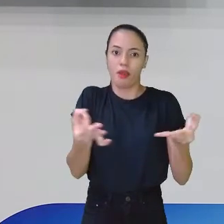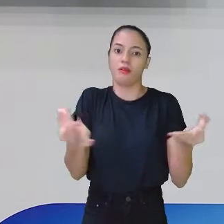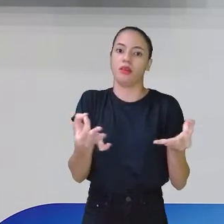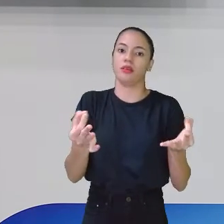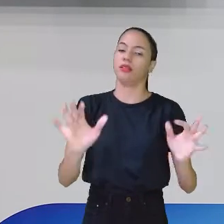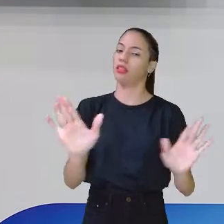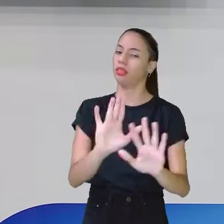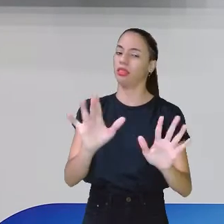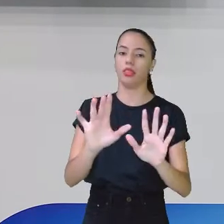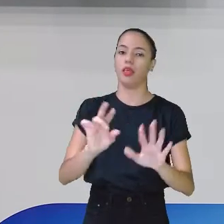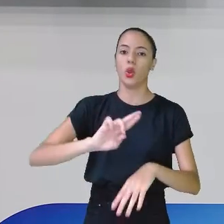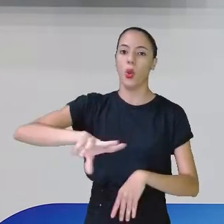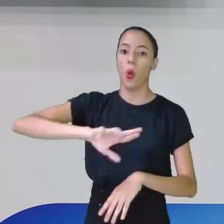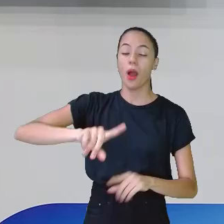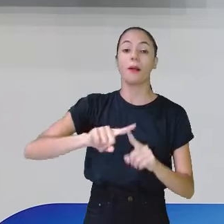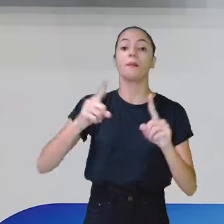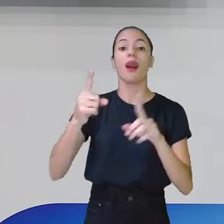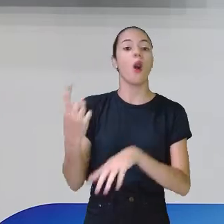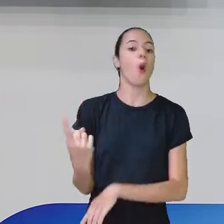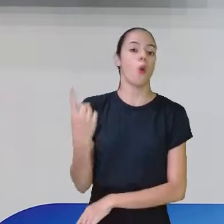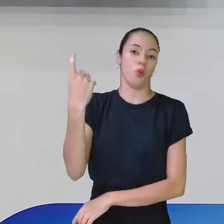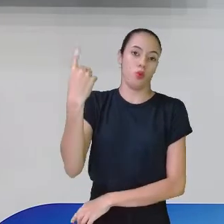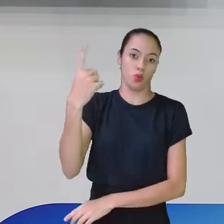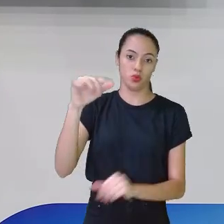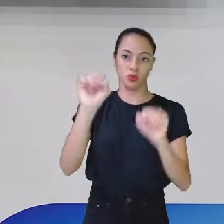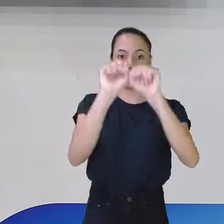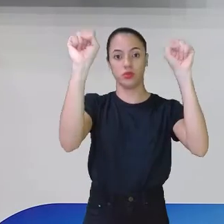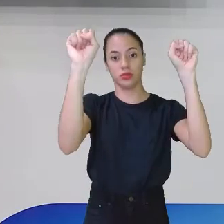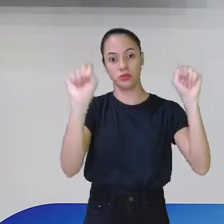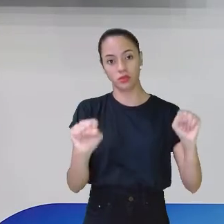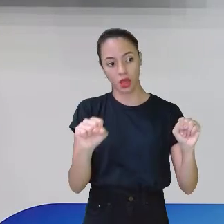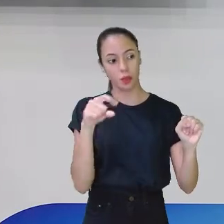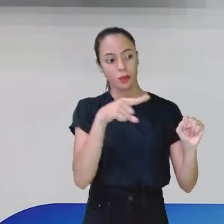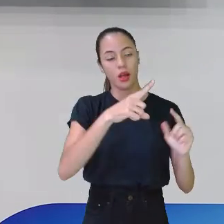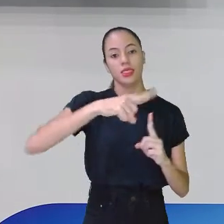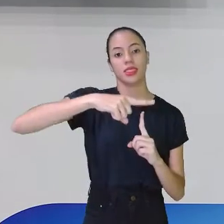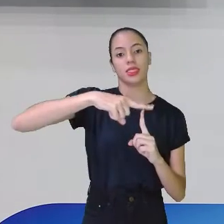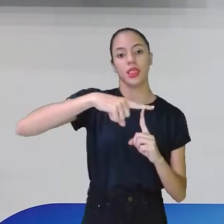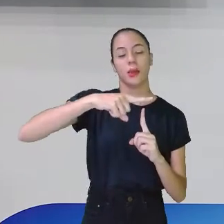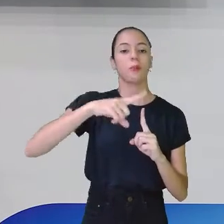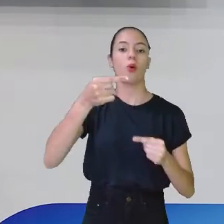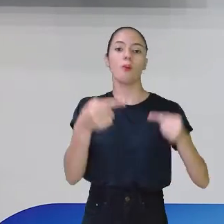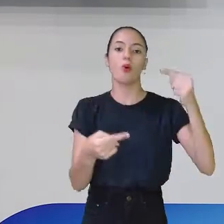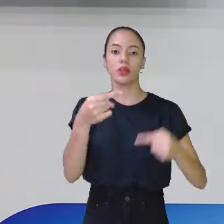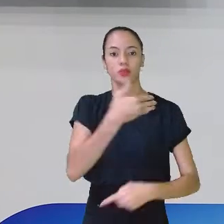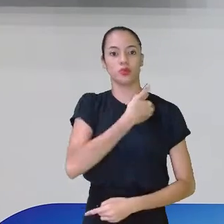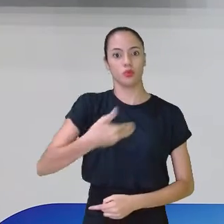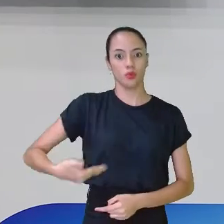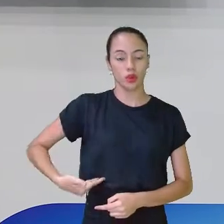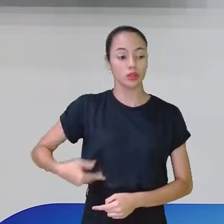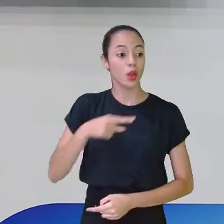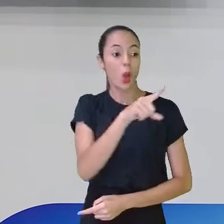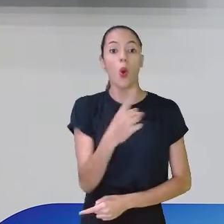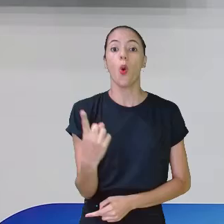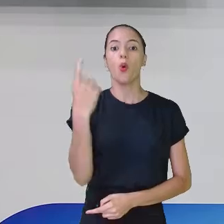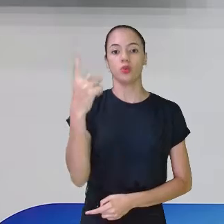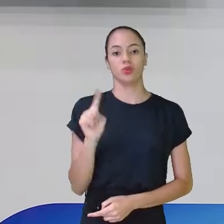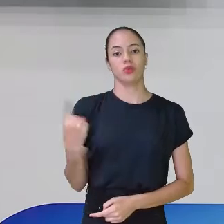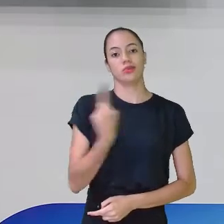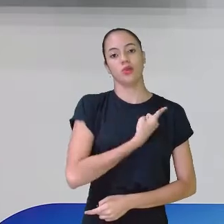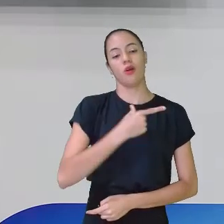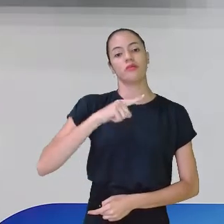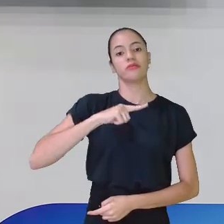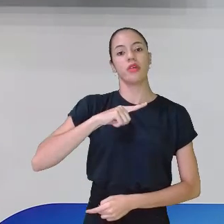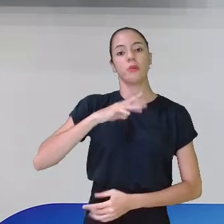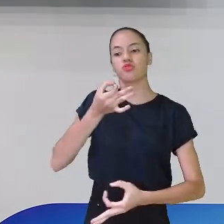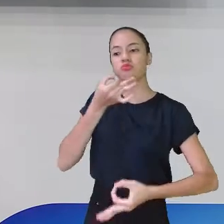é um único sistema, né? Um único sistema, forma de governo, né? Regime político que a gente tem voz, que a